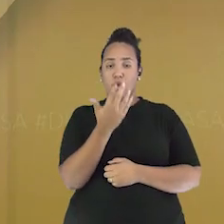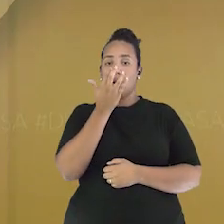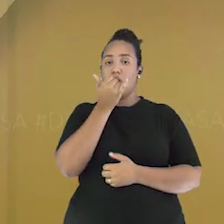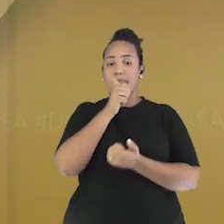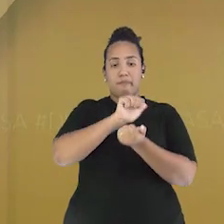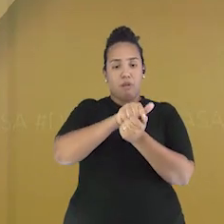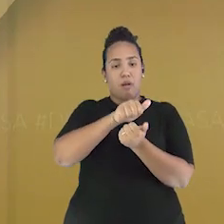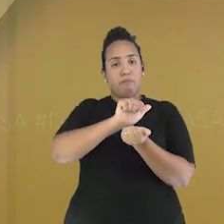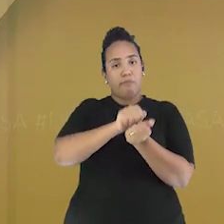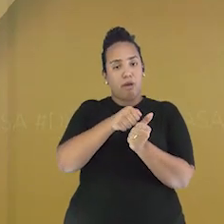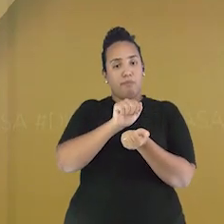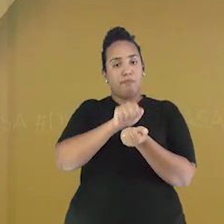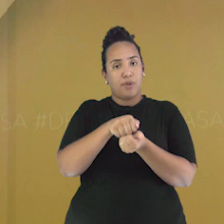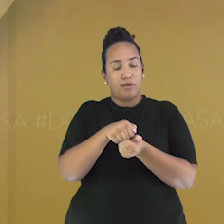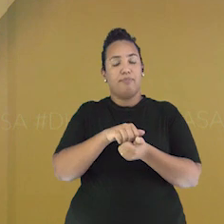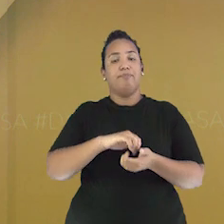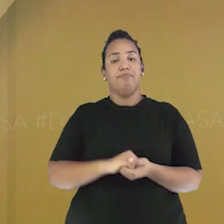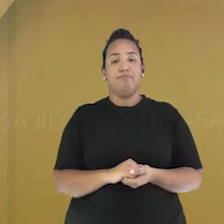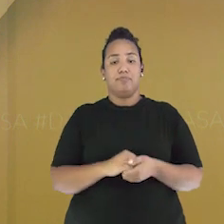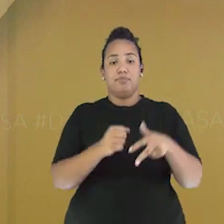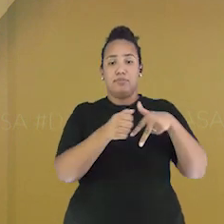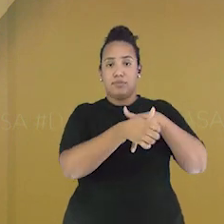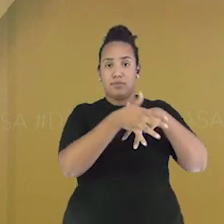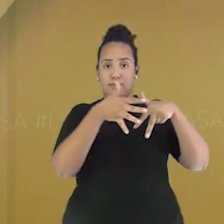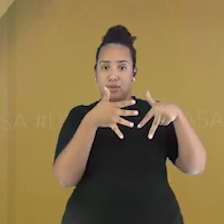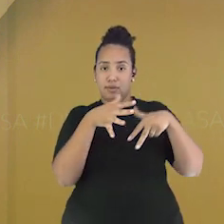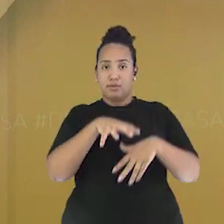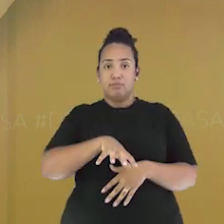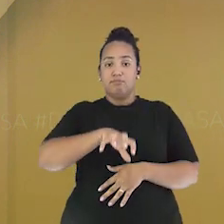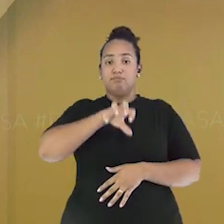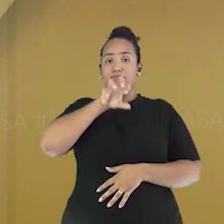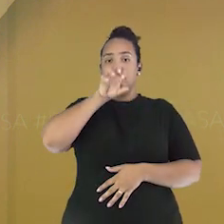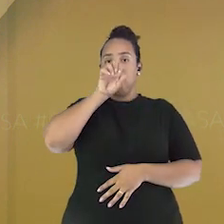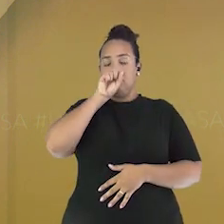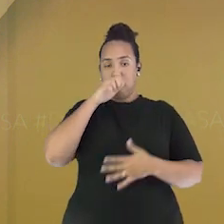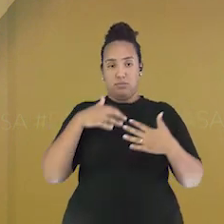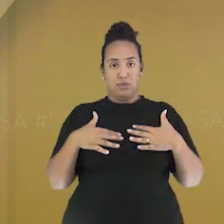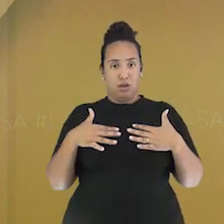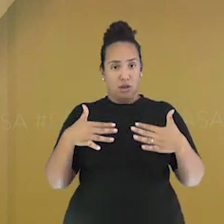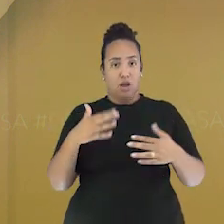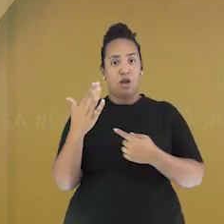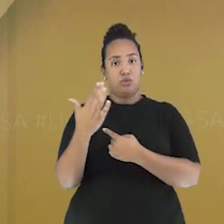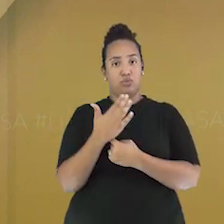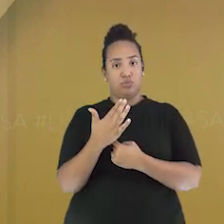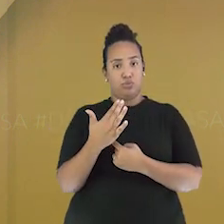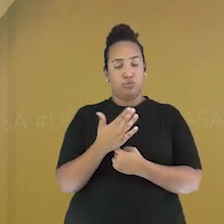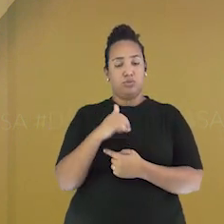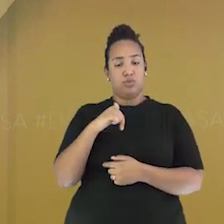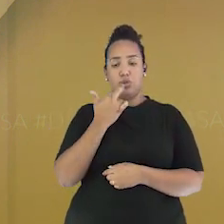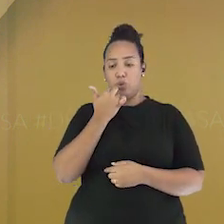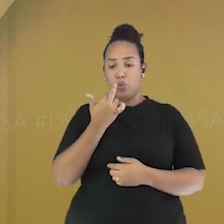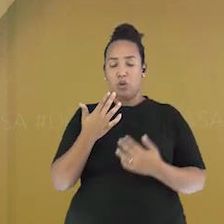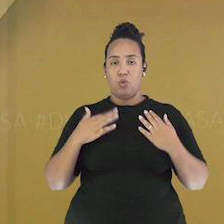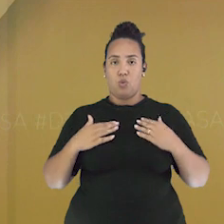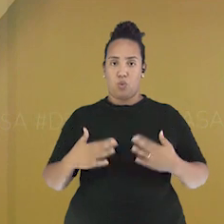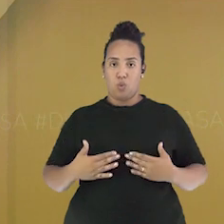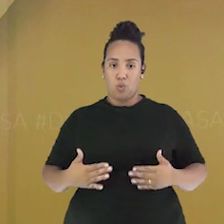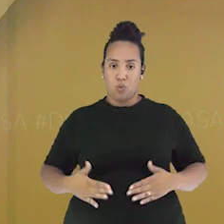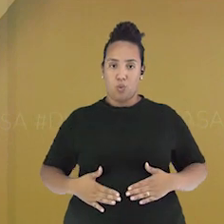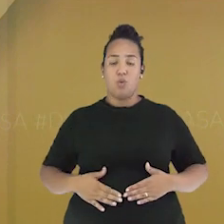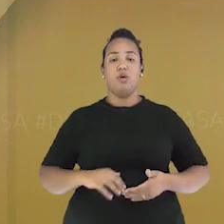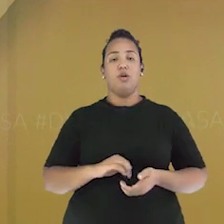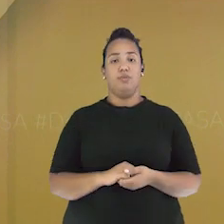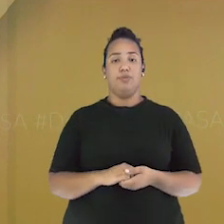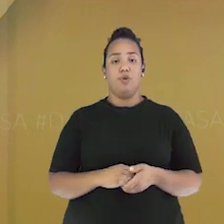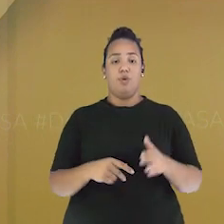O sistema circulatório atua transportando nutrientes pelo corpo humano por meio do bombeamento realizado